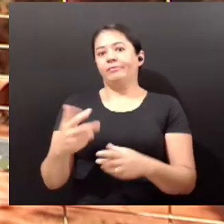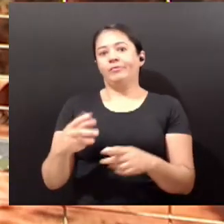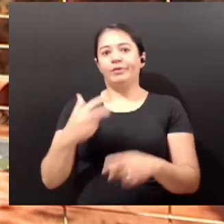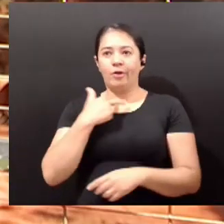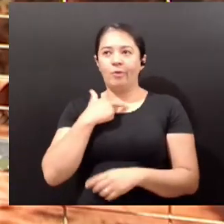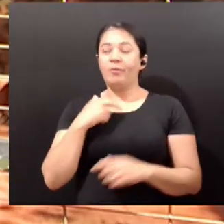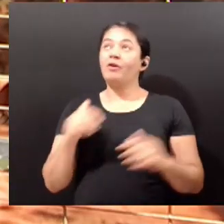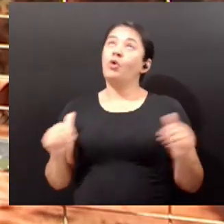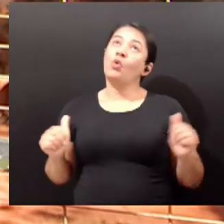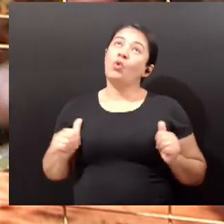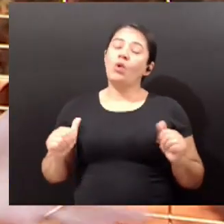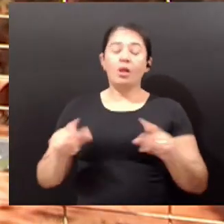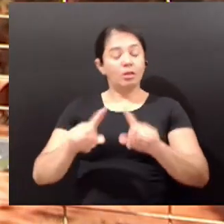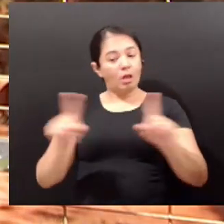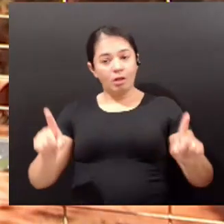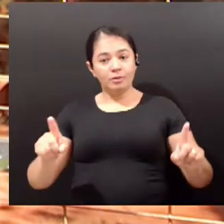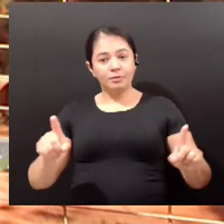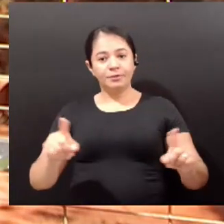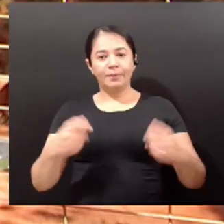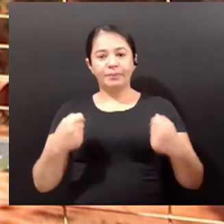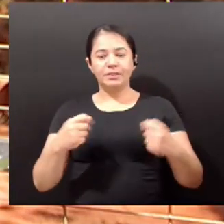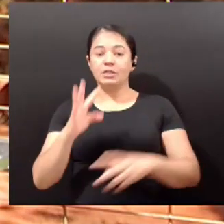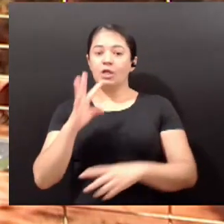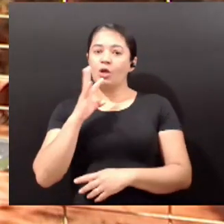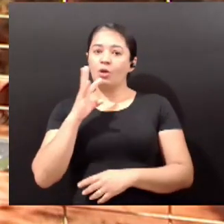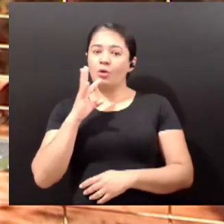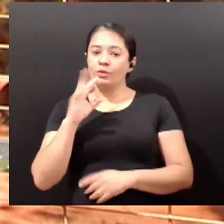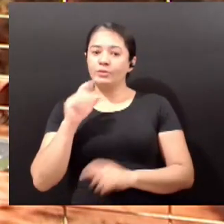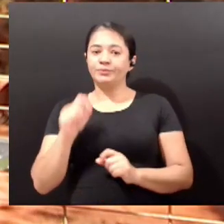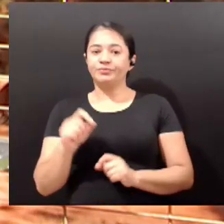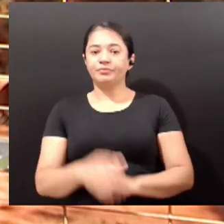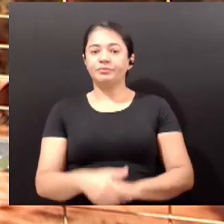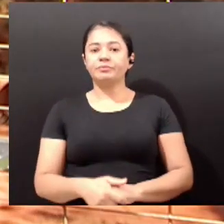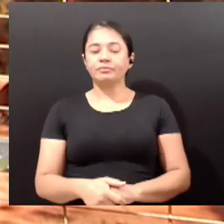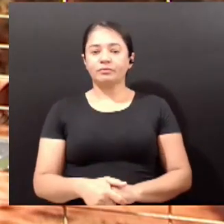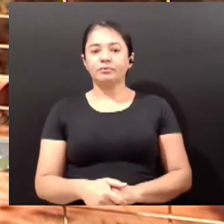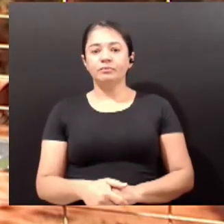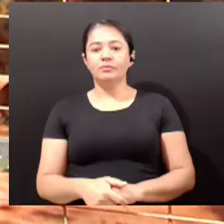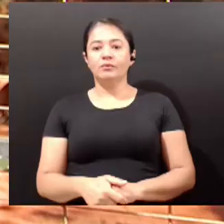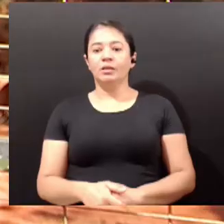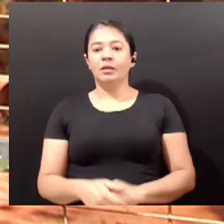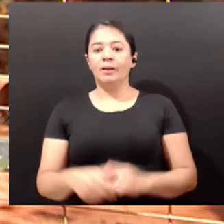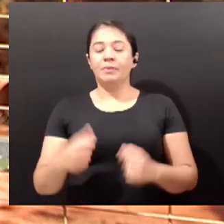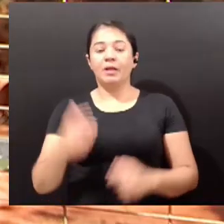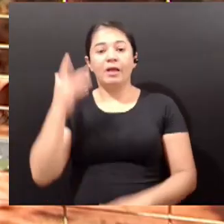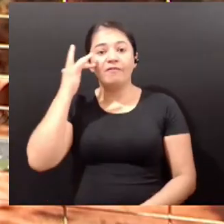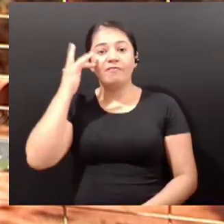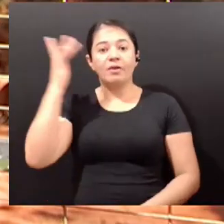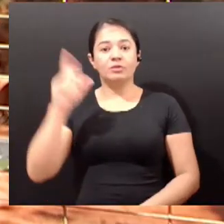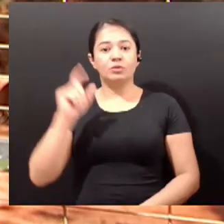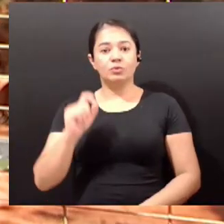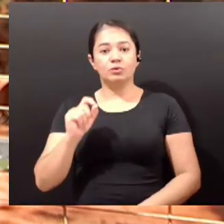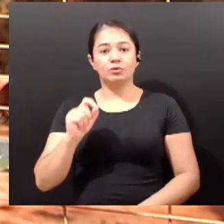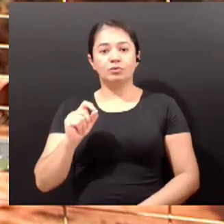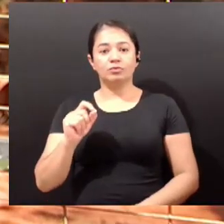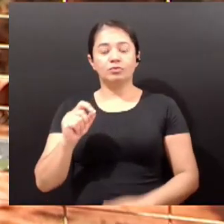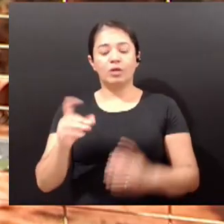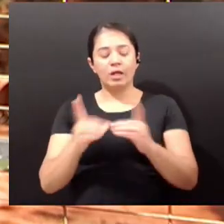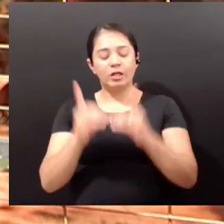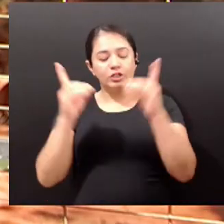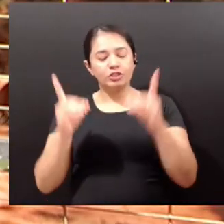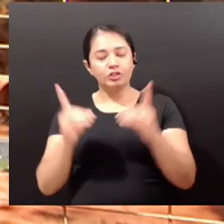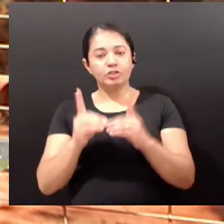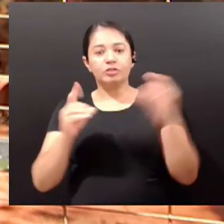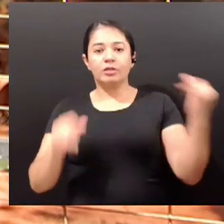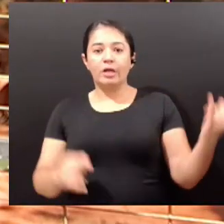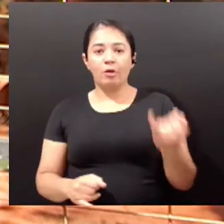gente conhecendo, sabendo o que é, tal, eu acho que é mais fácil, é didático, é importante,